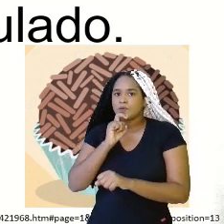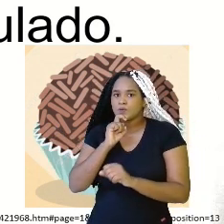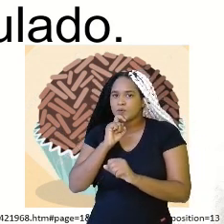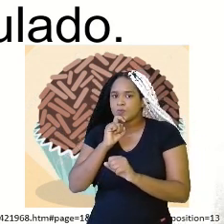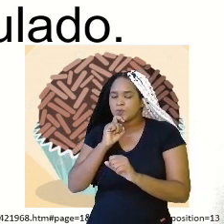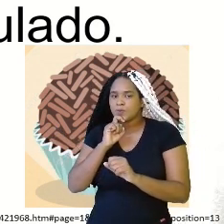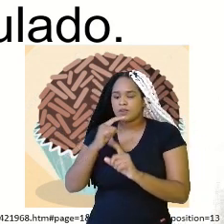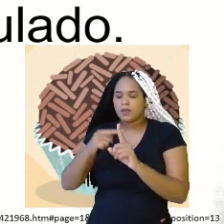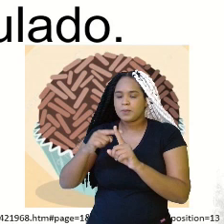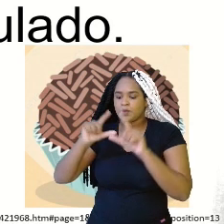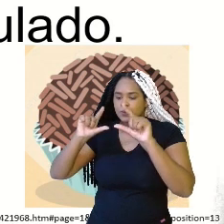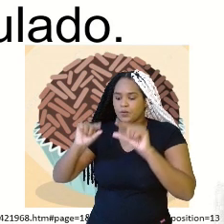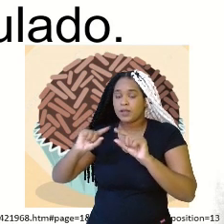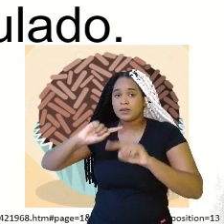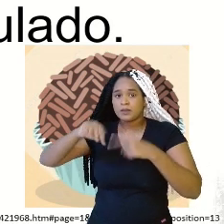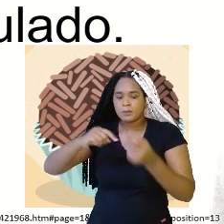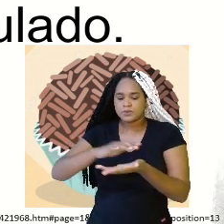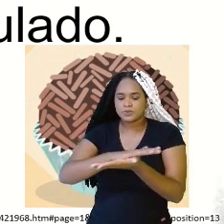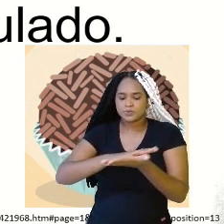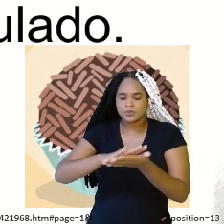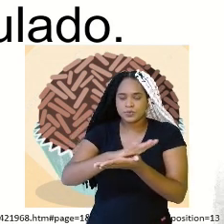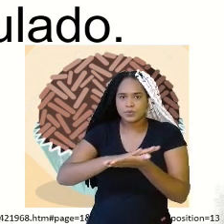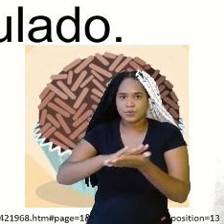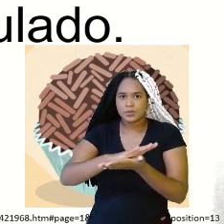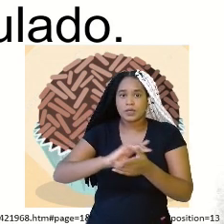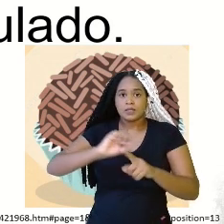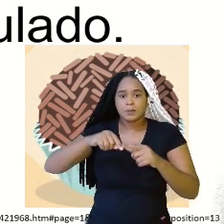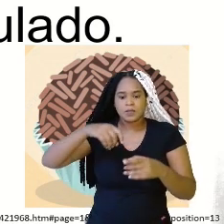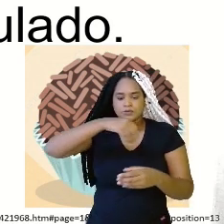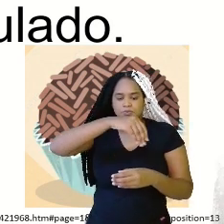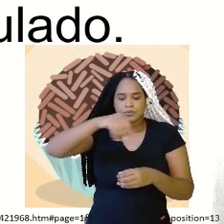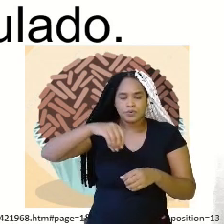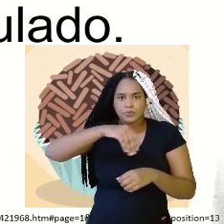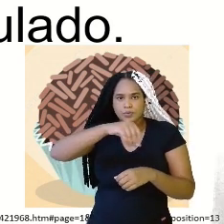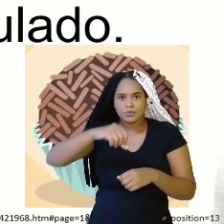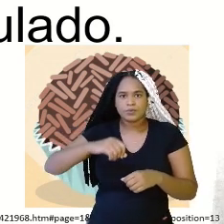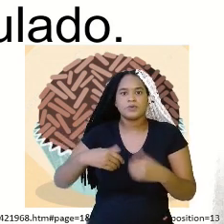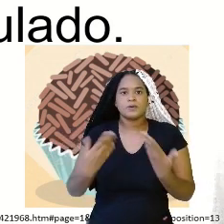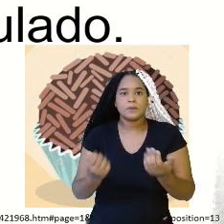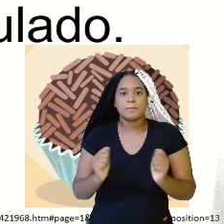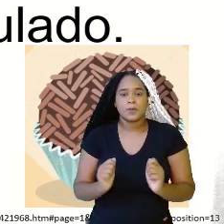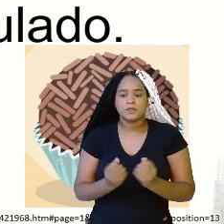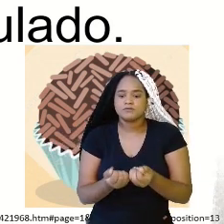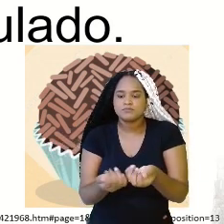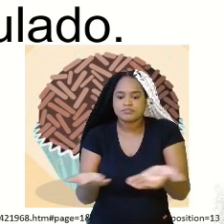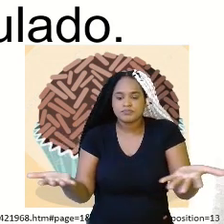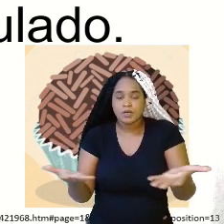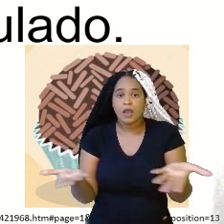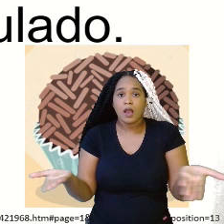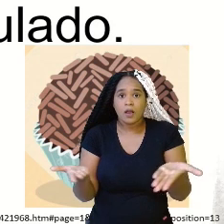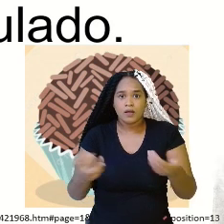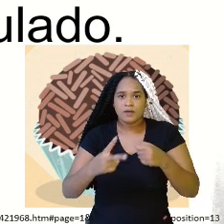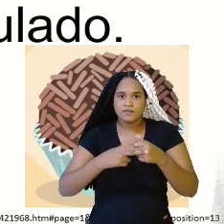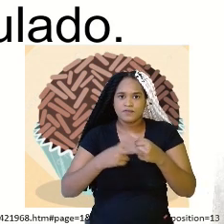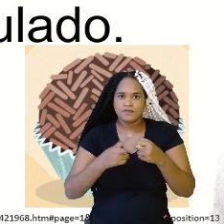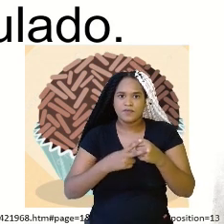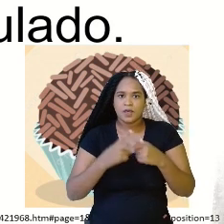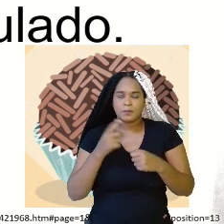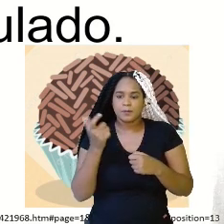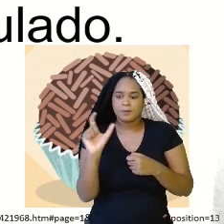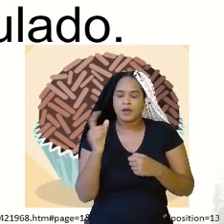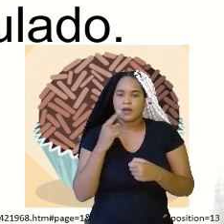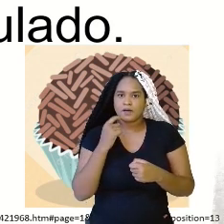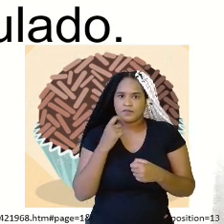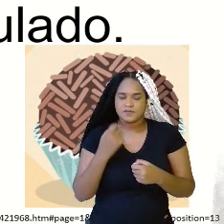granulado. Sirva em forminhas de papel. Observe aí todos os verbos que estão em vermelho. Vamos ler comigo? Vamos participar da